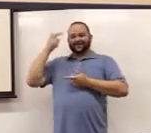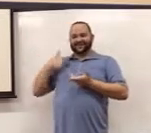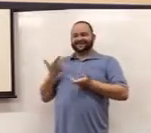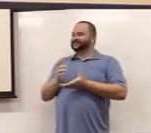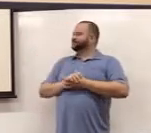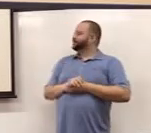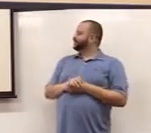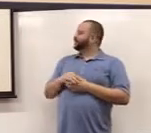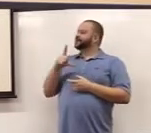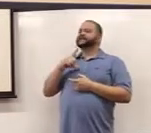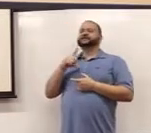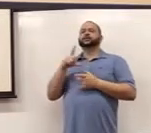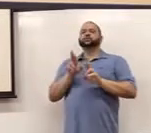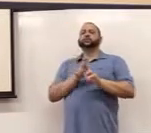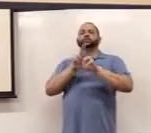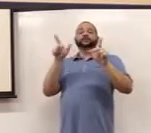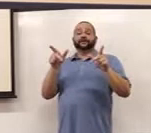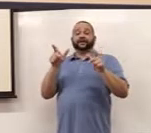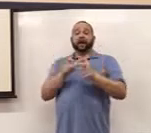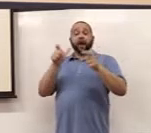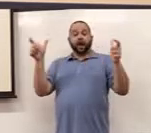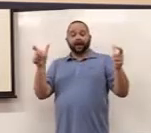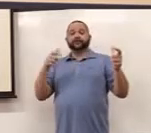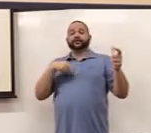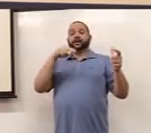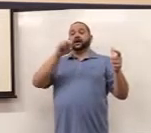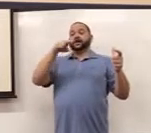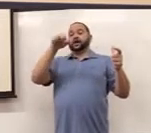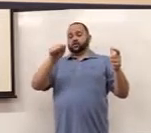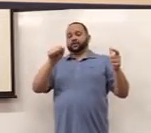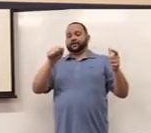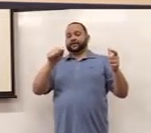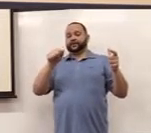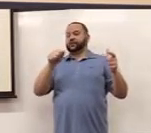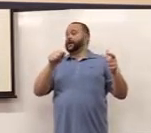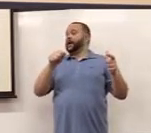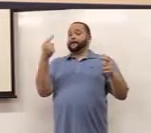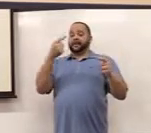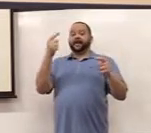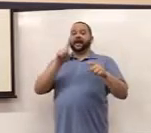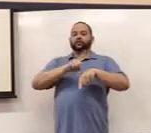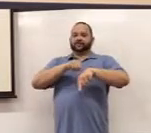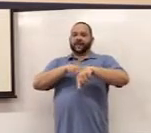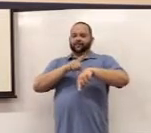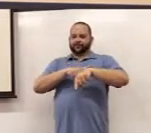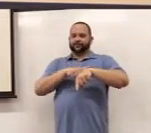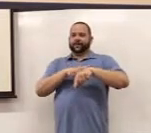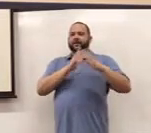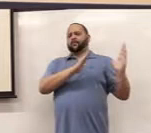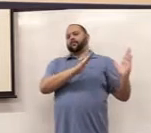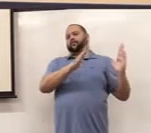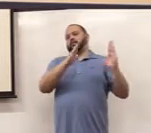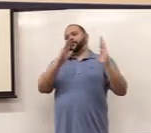ter. Tem uma diferença bastante grande da nona para as outras. A primeira é a duração. Por exemplo, só